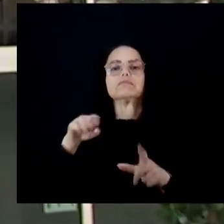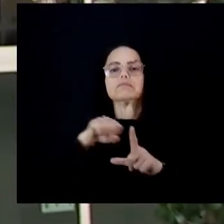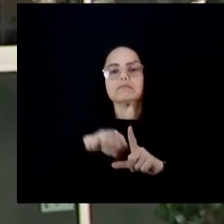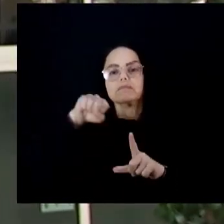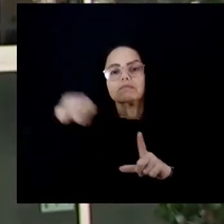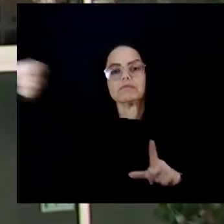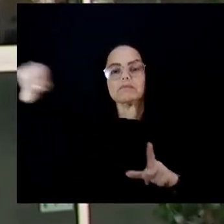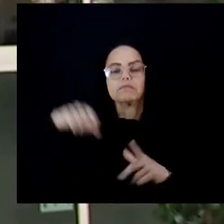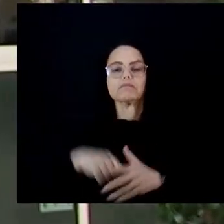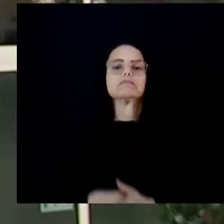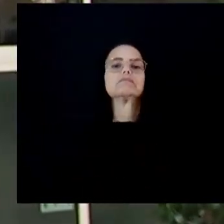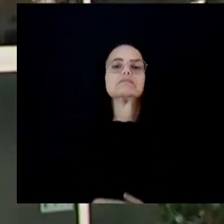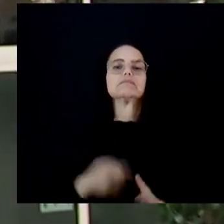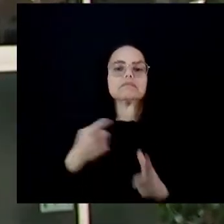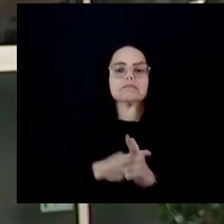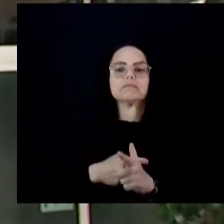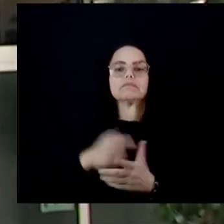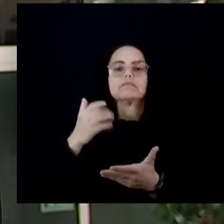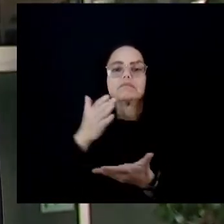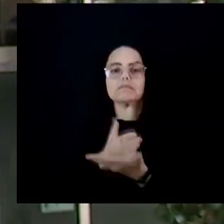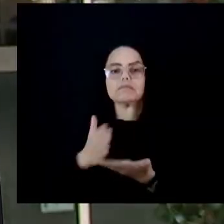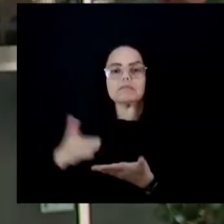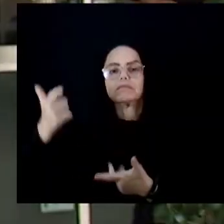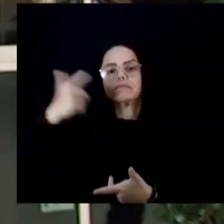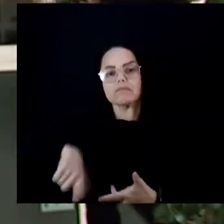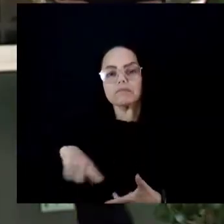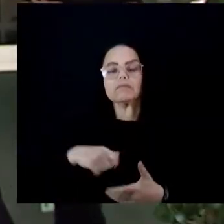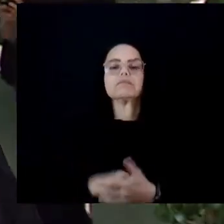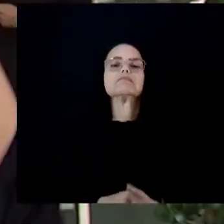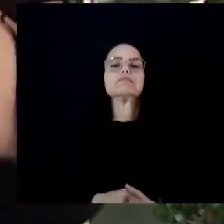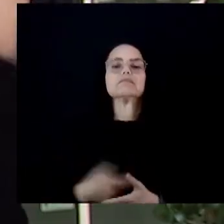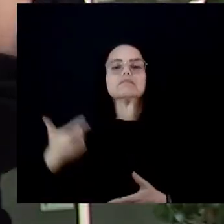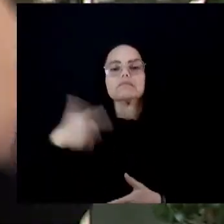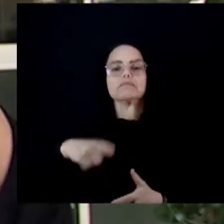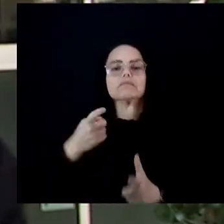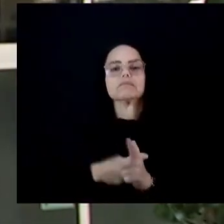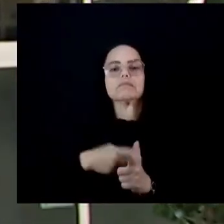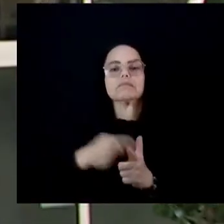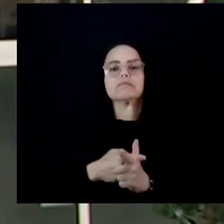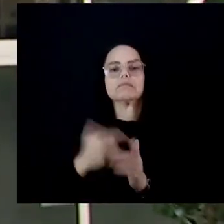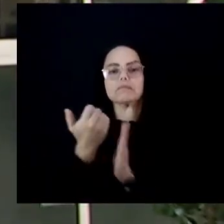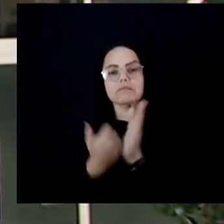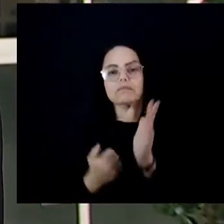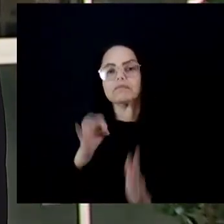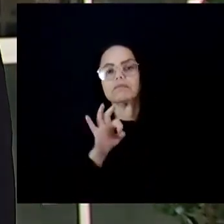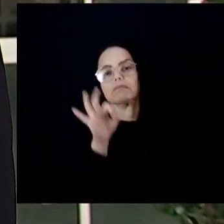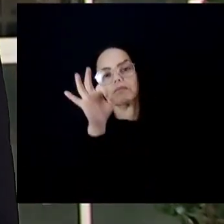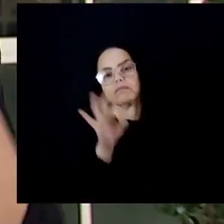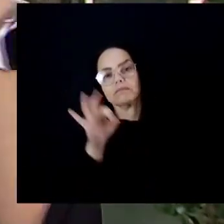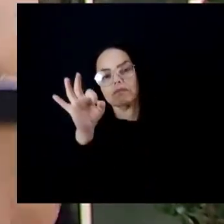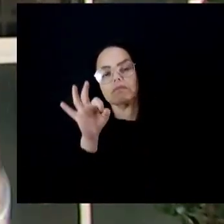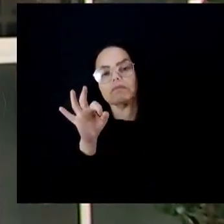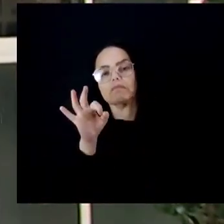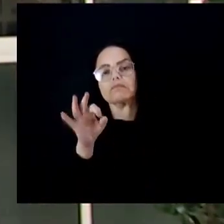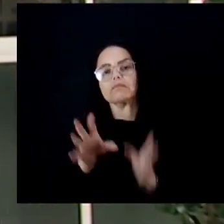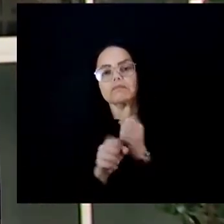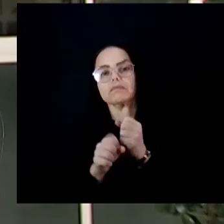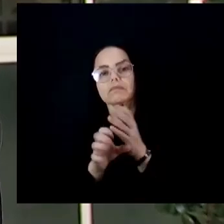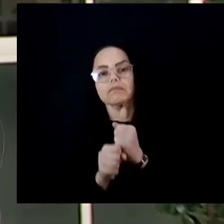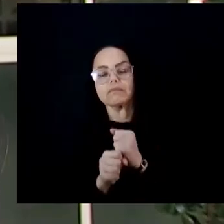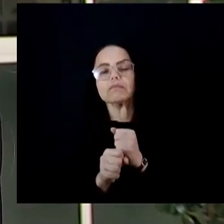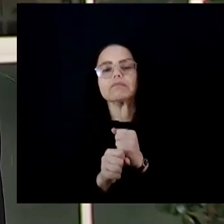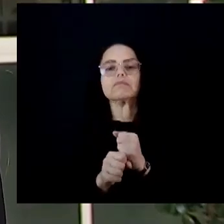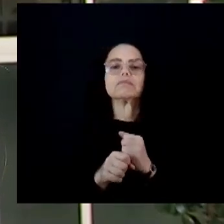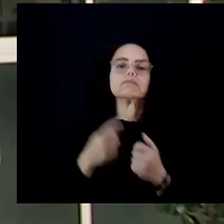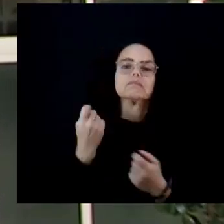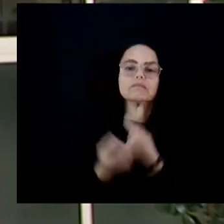vão ser recalculados e sobre esse débito recalculado vai haver um desconto percentual sobre esse montante. Então, a depender da forma de